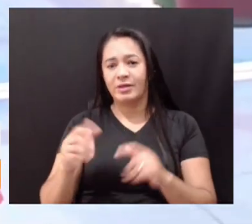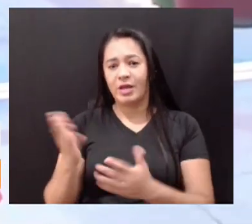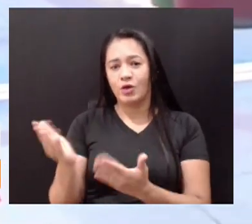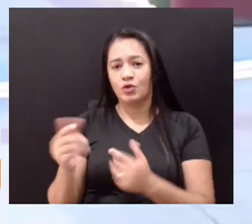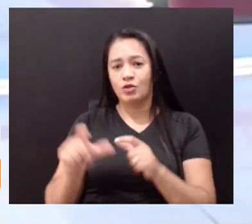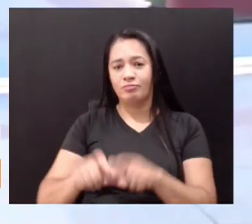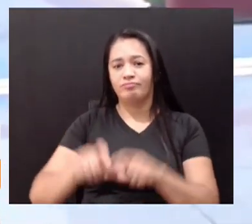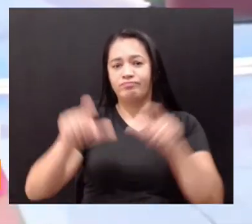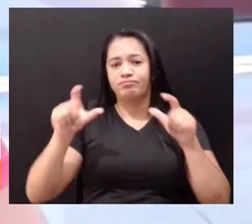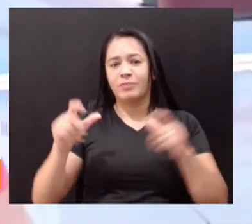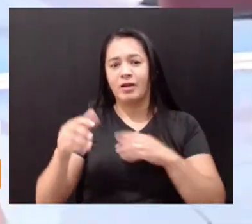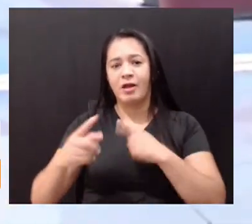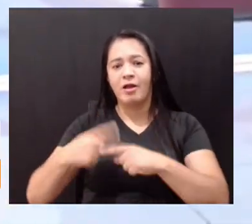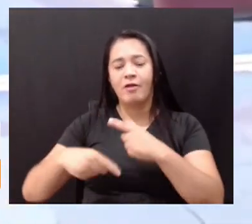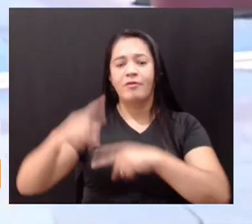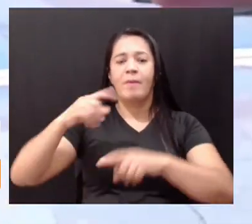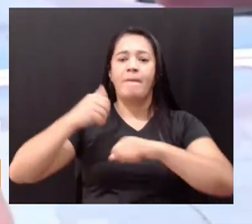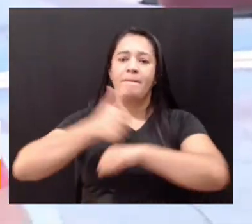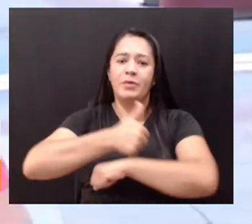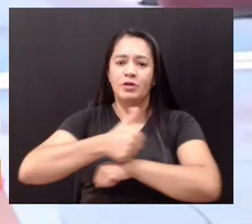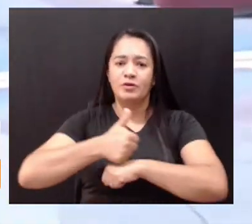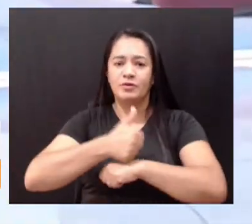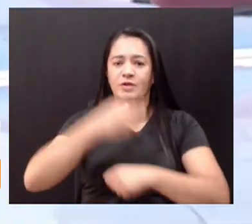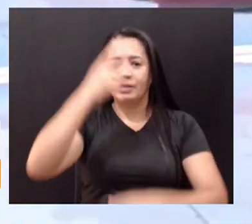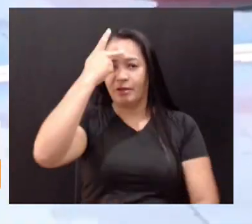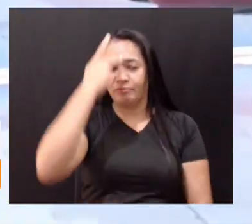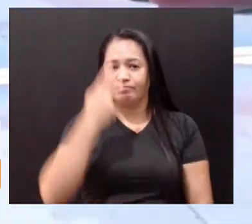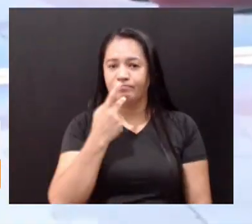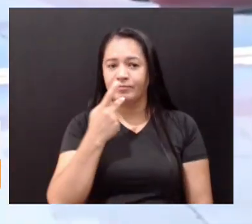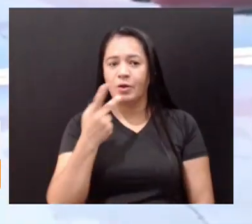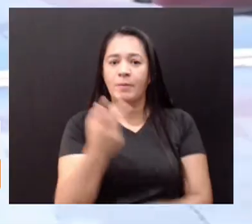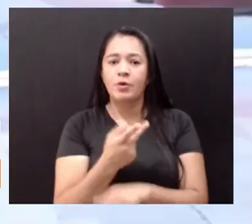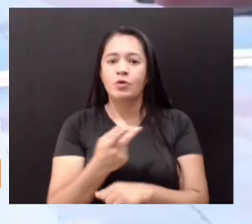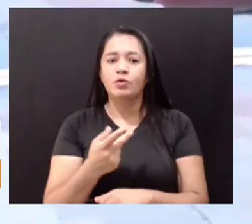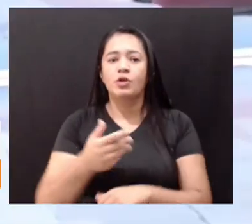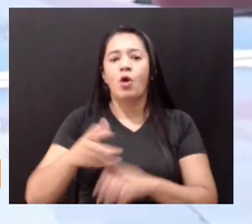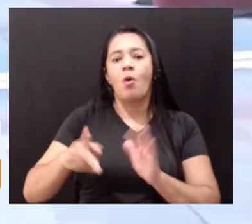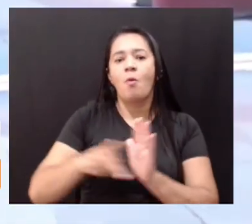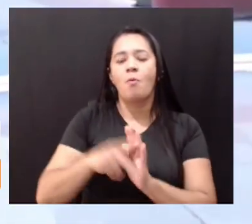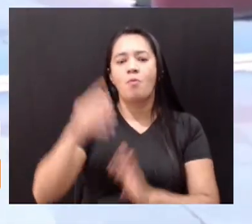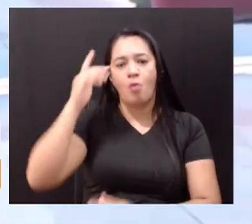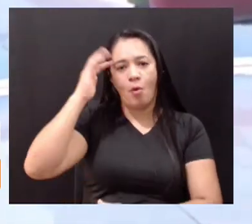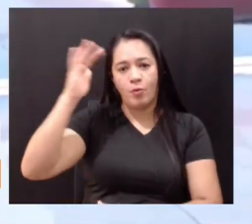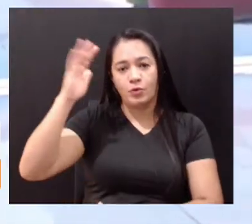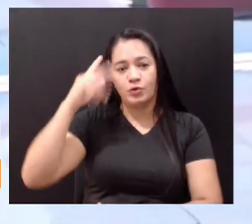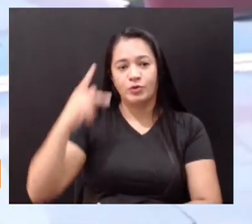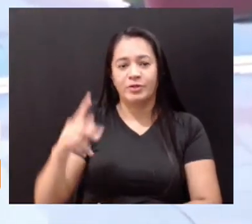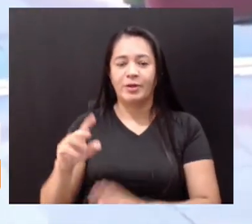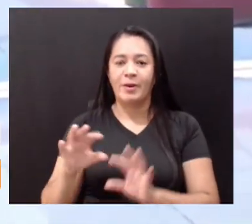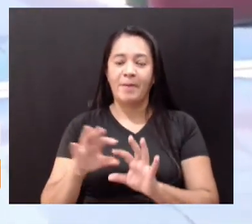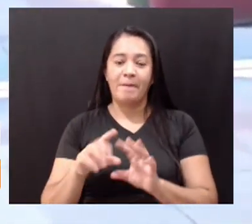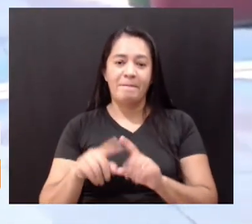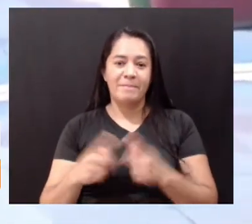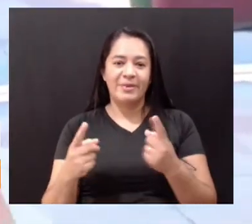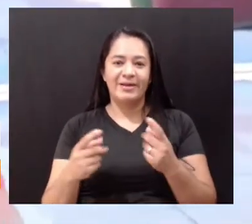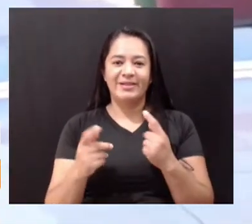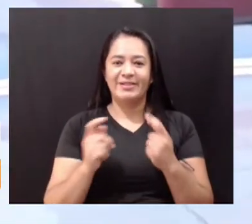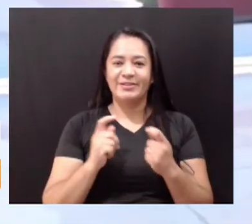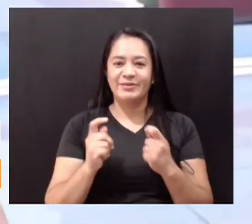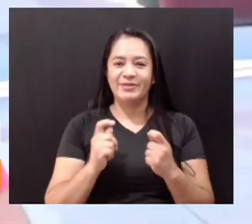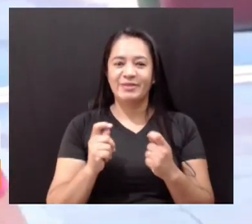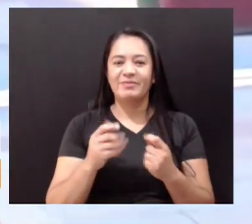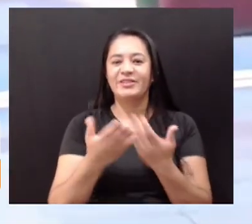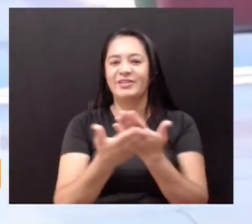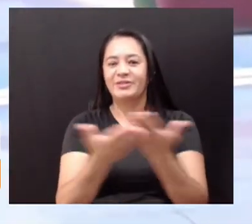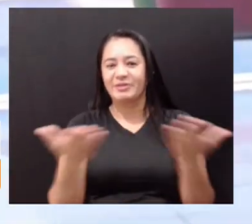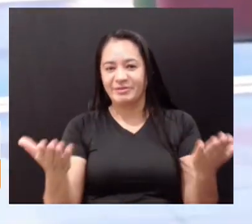profissional, em busca do seu próprio caminho, dos seus próprios sonhos. Mas eu vou deixar esse debate aí para você no estúdio, com os